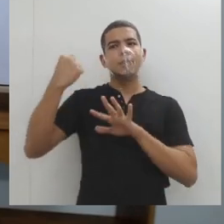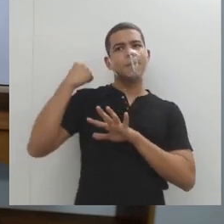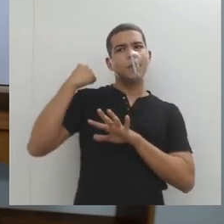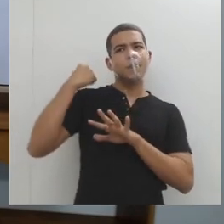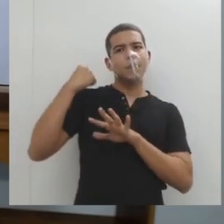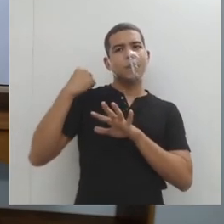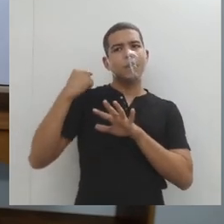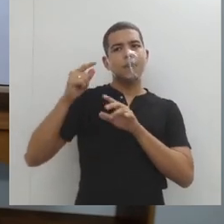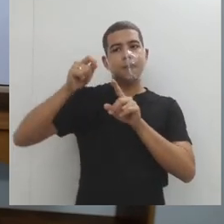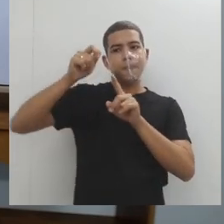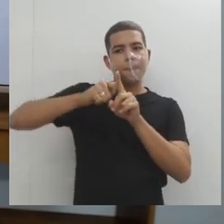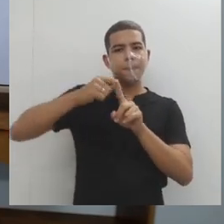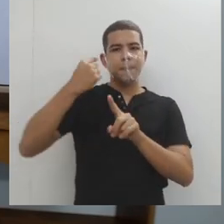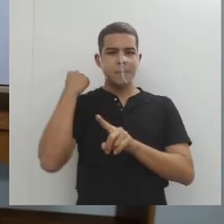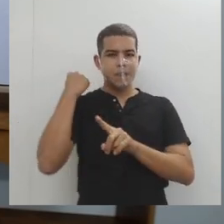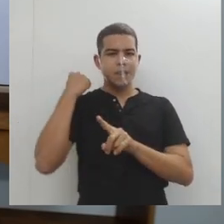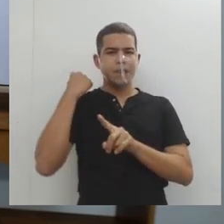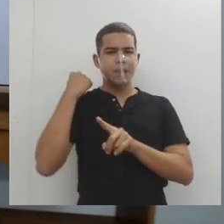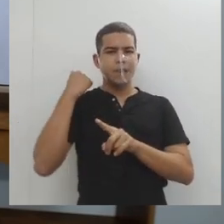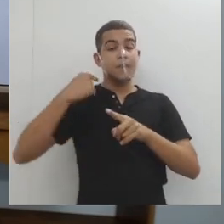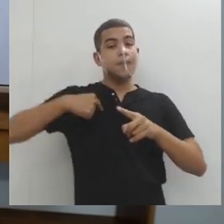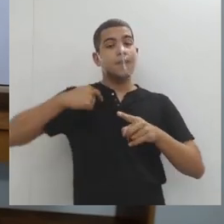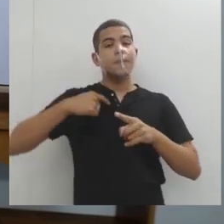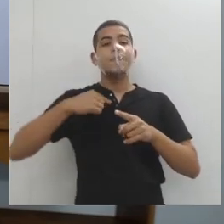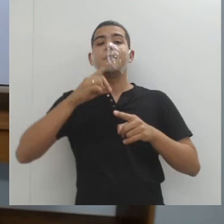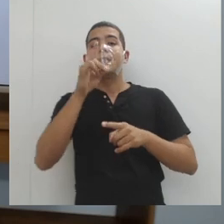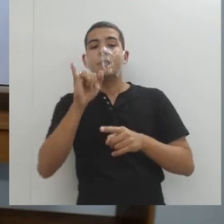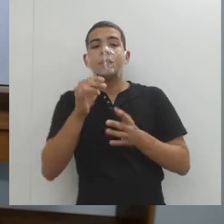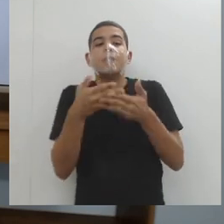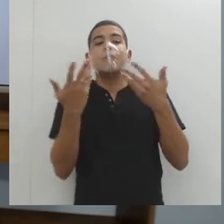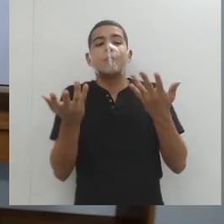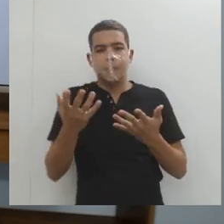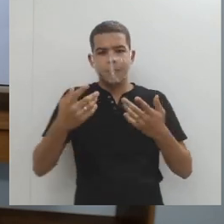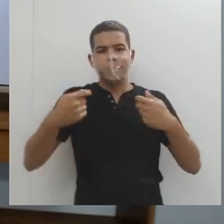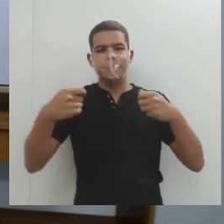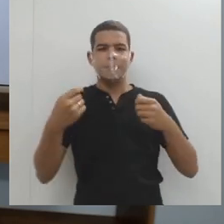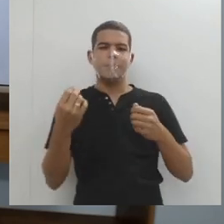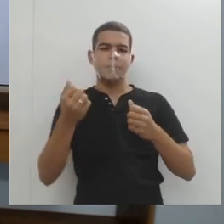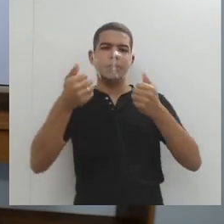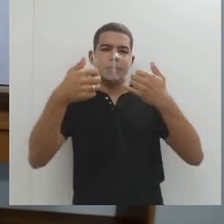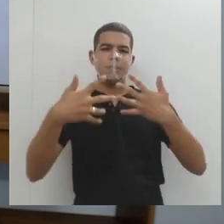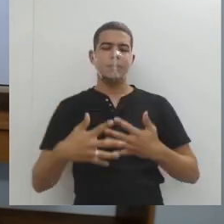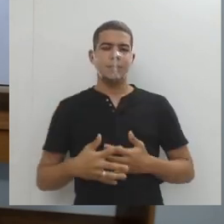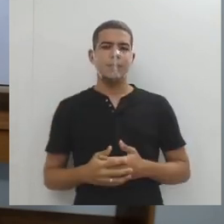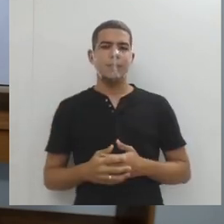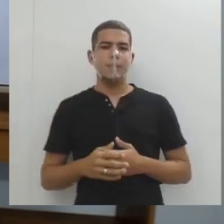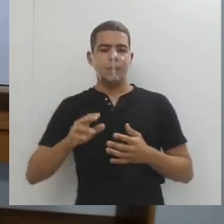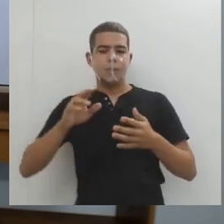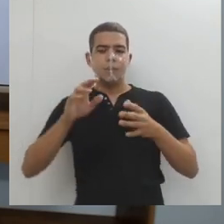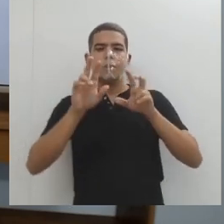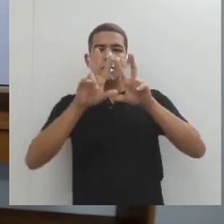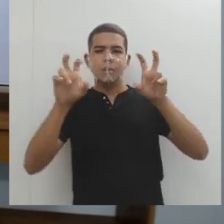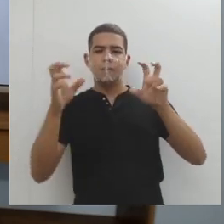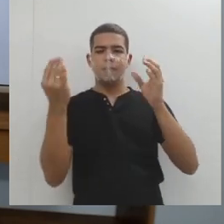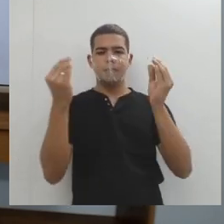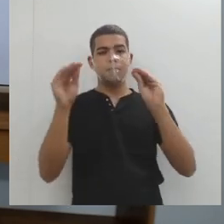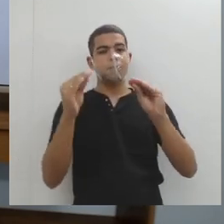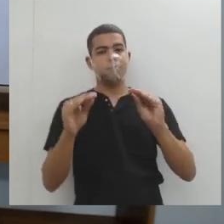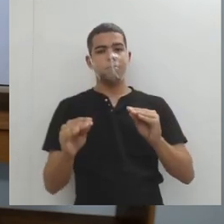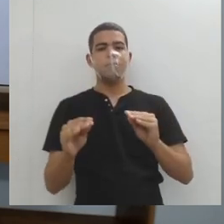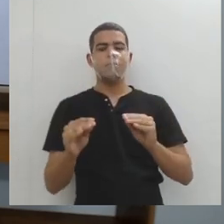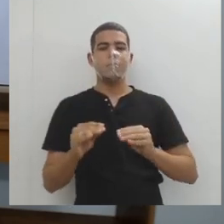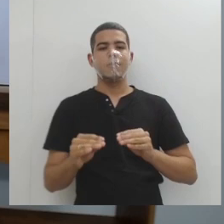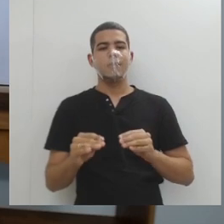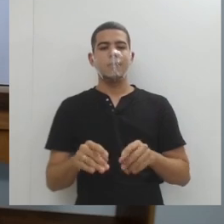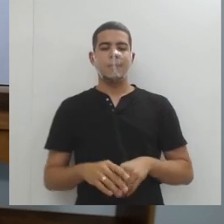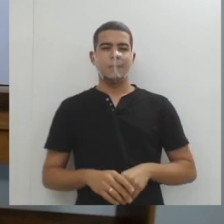semana passada, último mês, são advérbios de tempo que podem ser utilizados nas tuas estruturas do Simple Past para indicar quando a tua